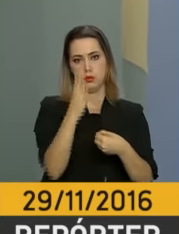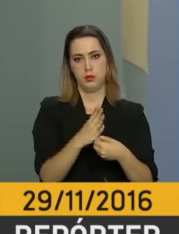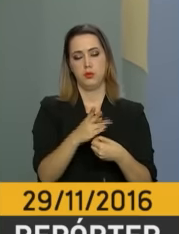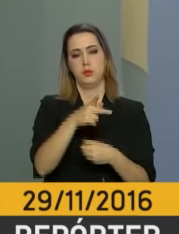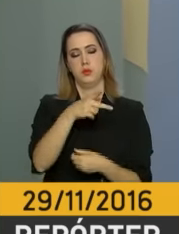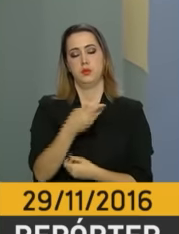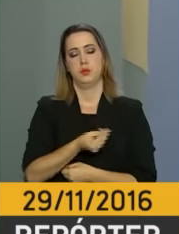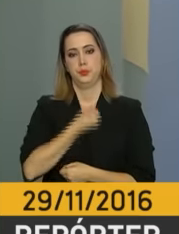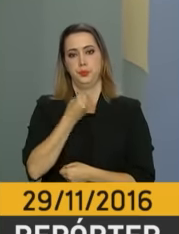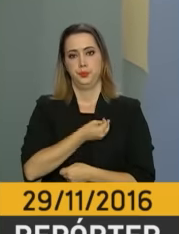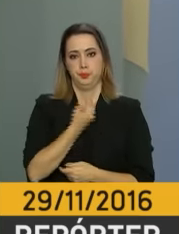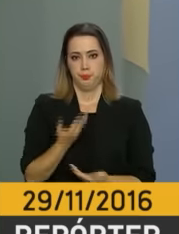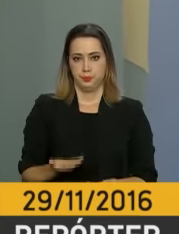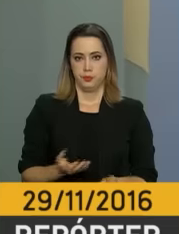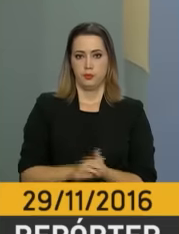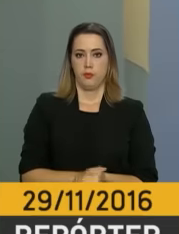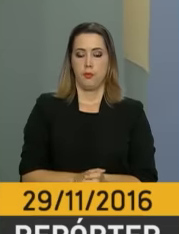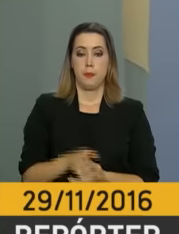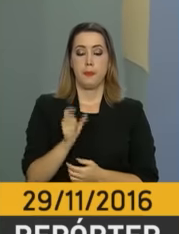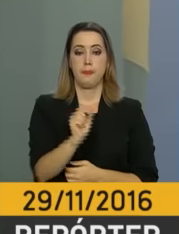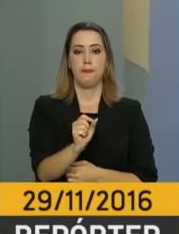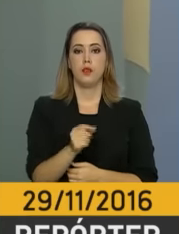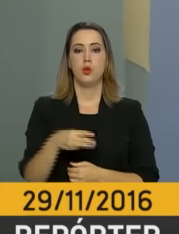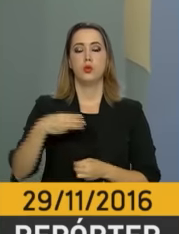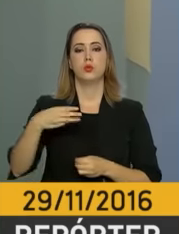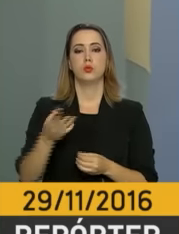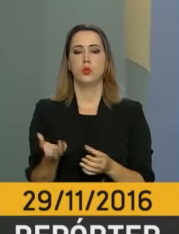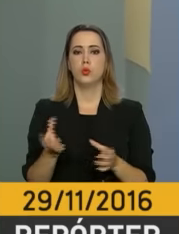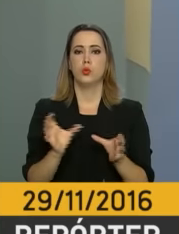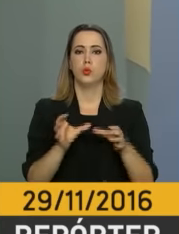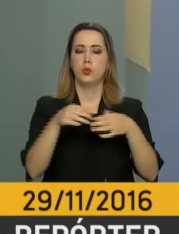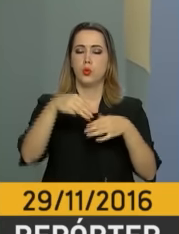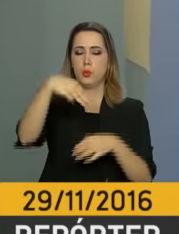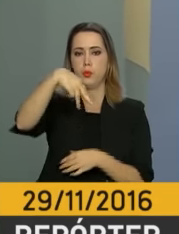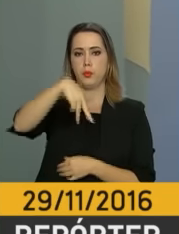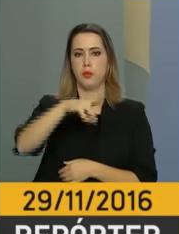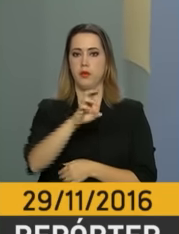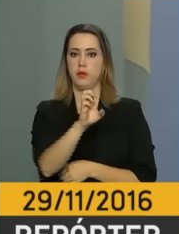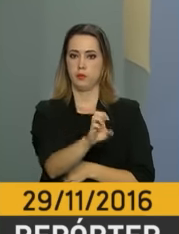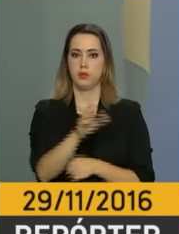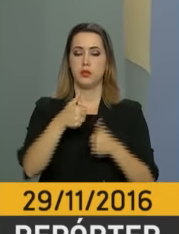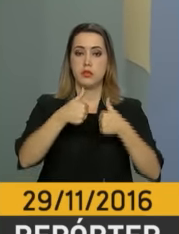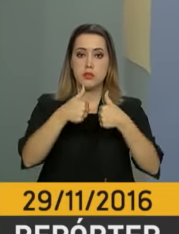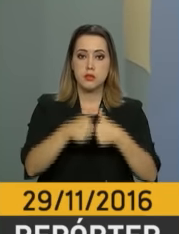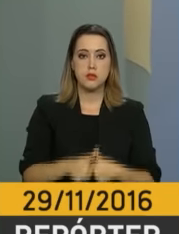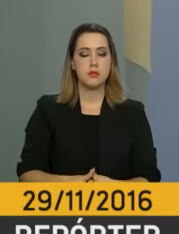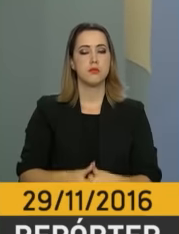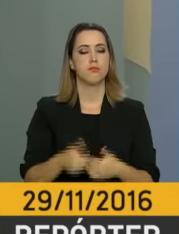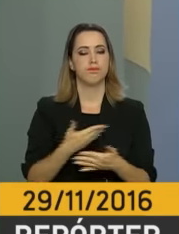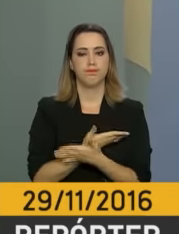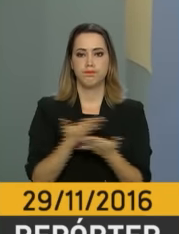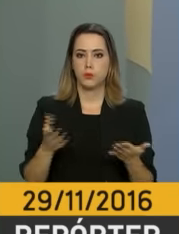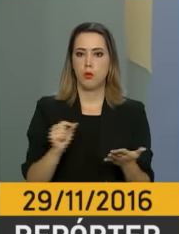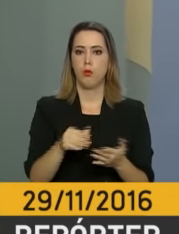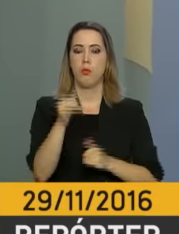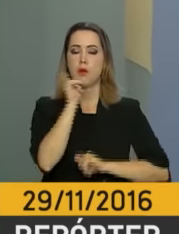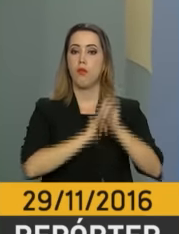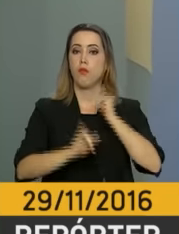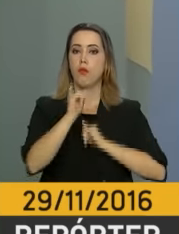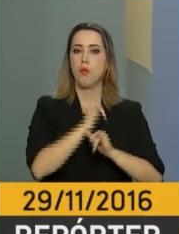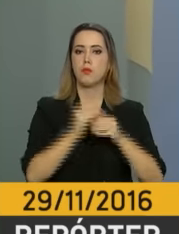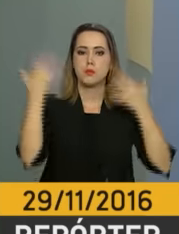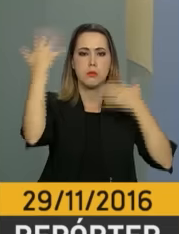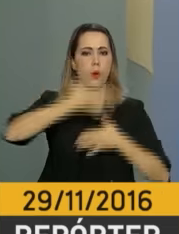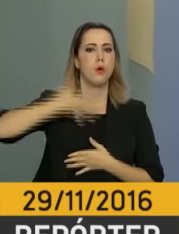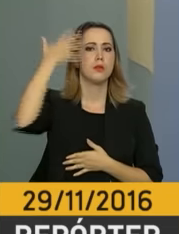Núcleo de Assistência a Brasileiros do Ministério das Relações Exteriores está disponível para prestar informações e esclarecimentos sobre